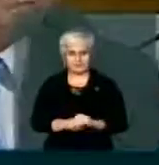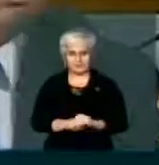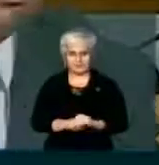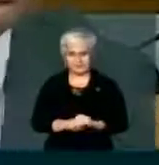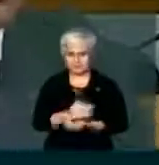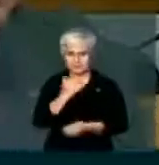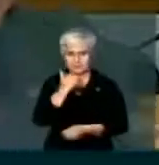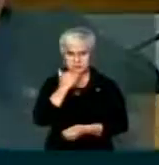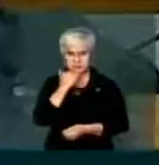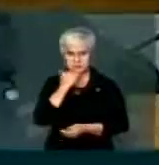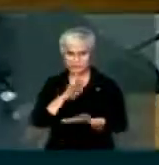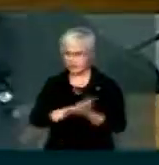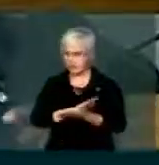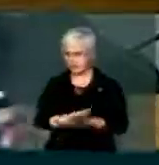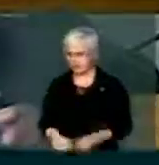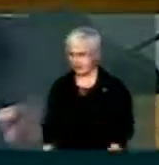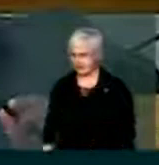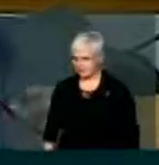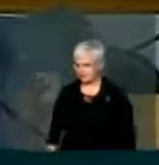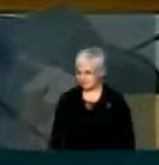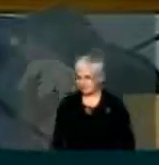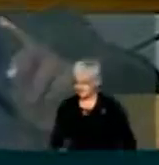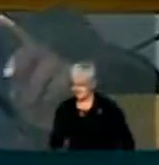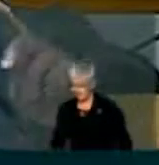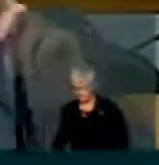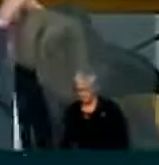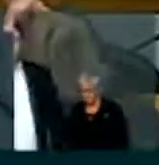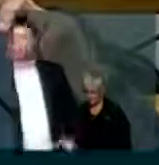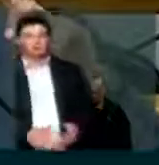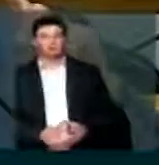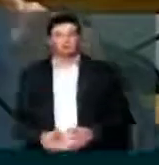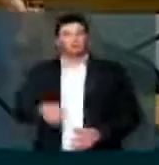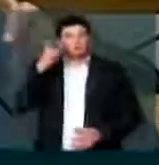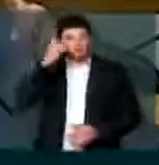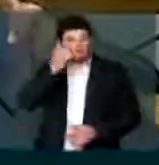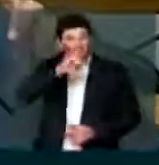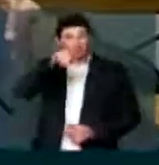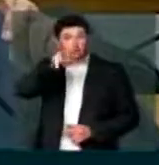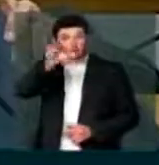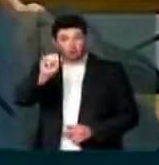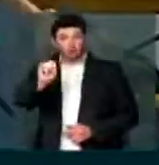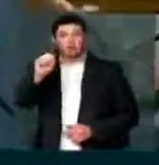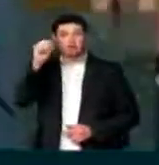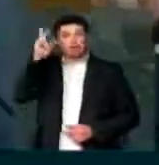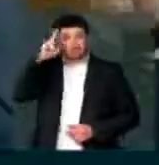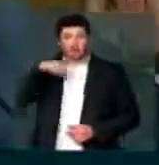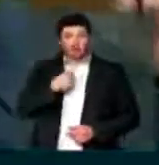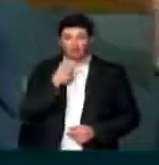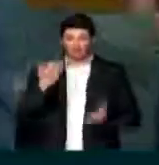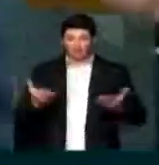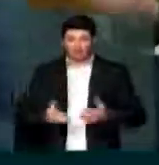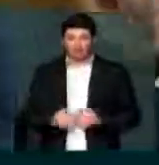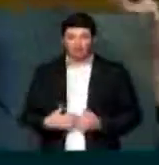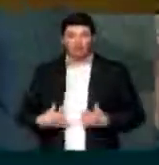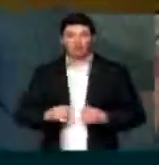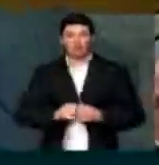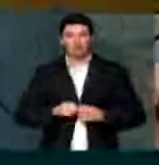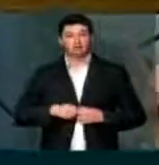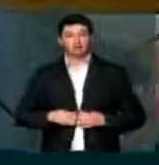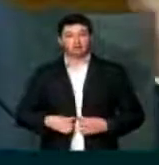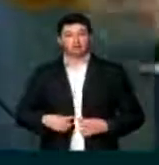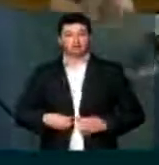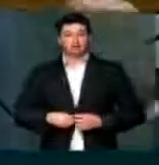deixou. Deputado Júlio Delgado vai lembrar do que eu estou dizendo agora. Nenhuma